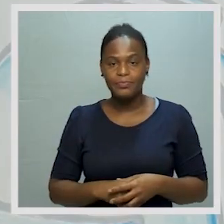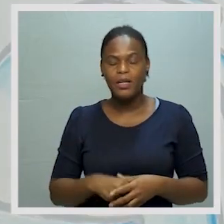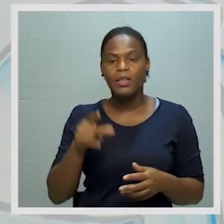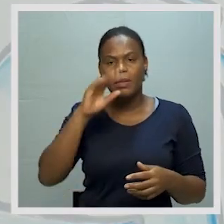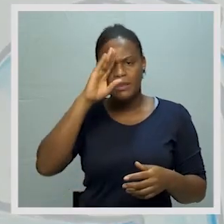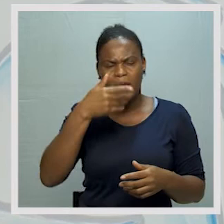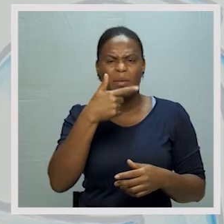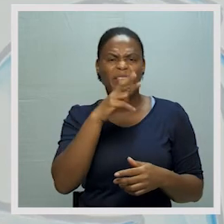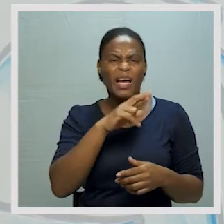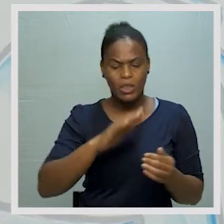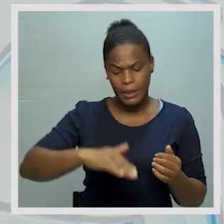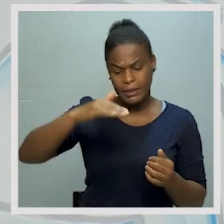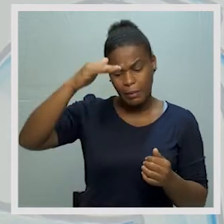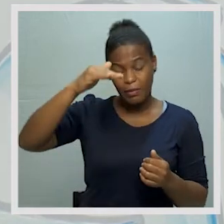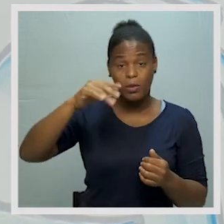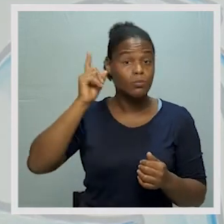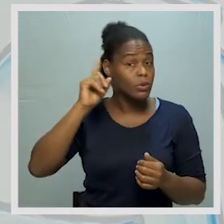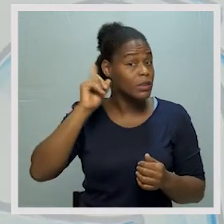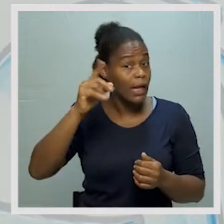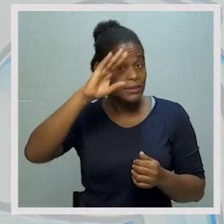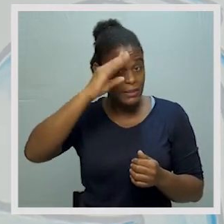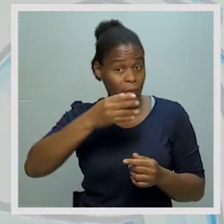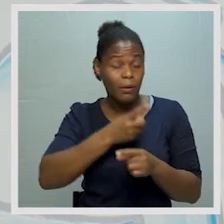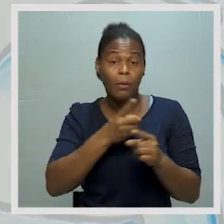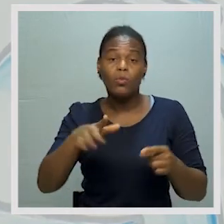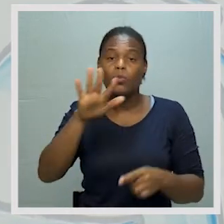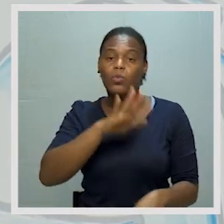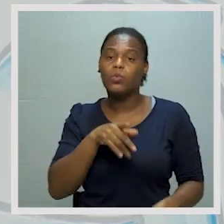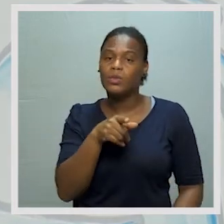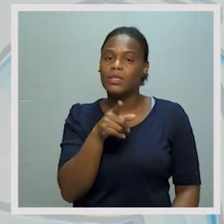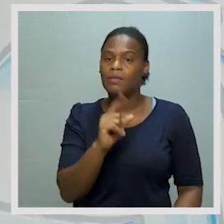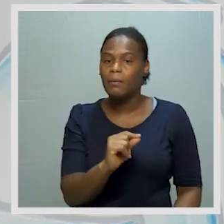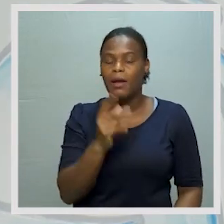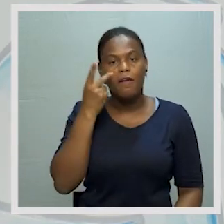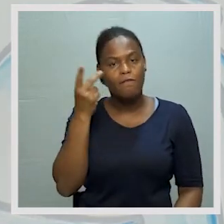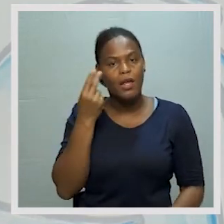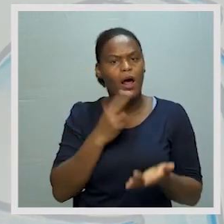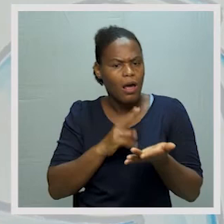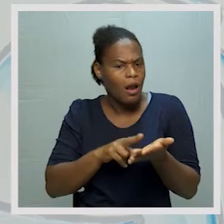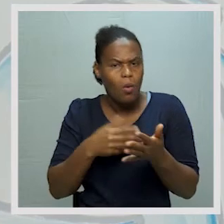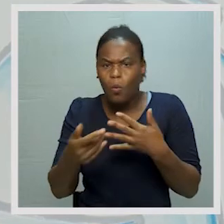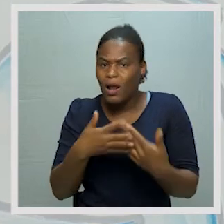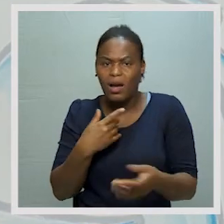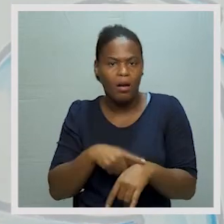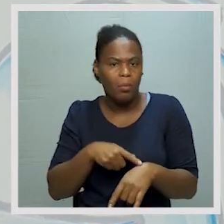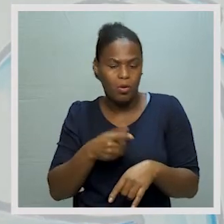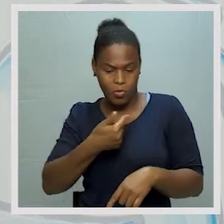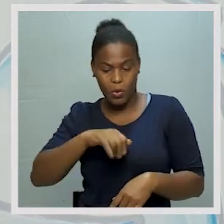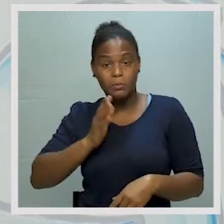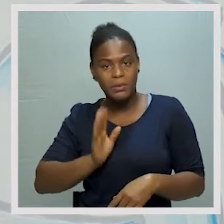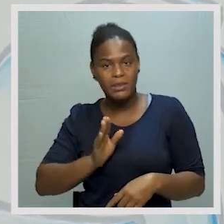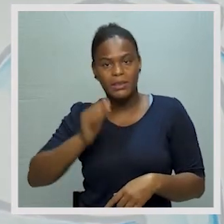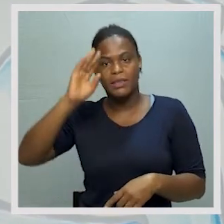Saber calcular taxa de crescimento é muito importante, porque utiliza-se na vida real, em qualquer momento que